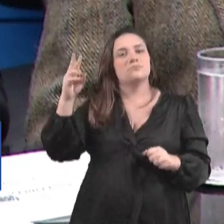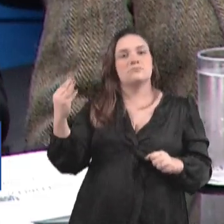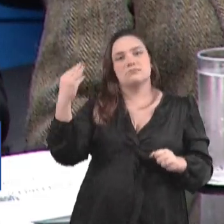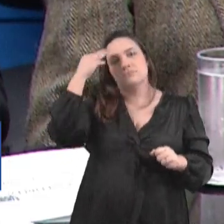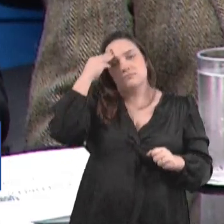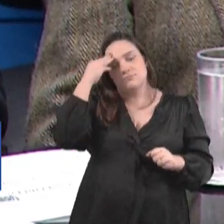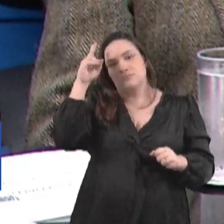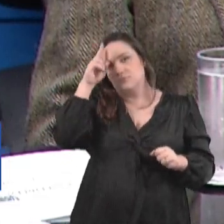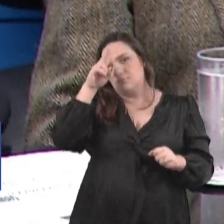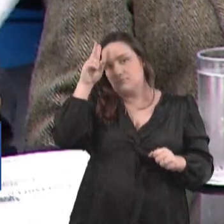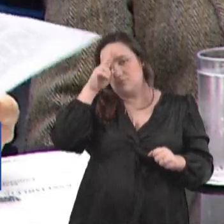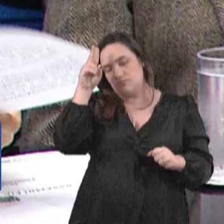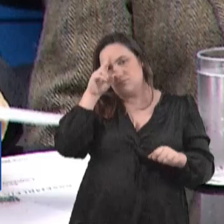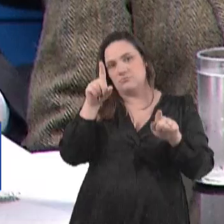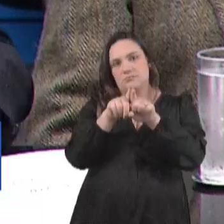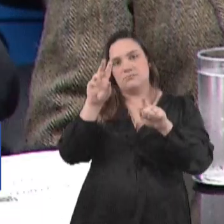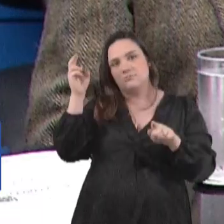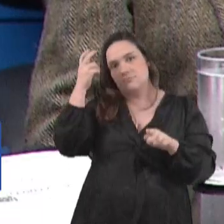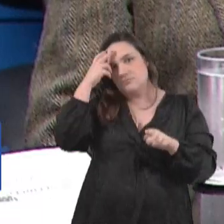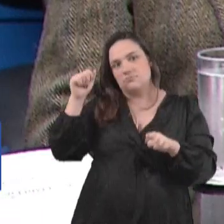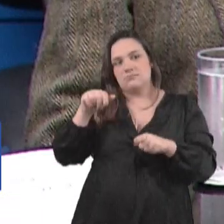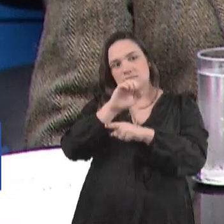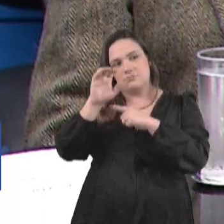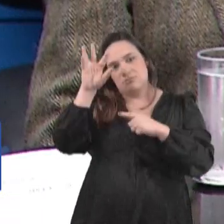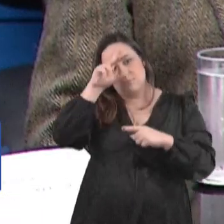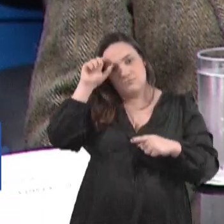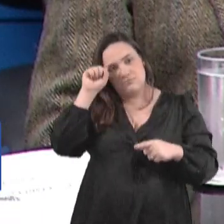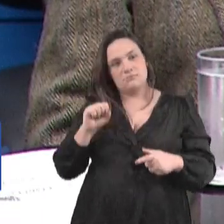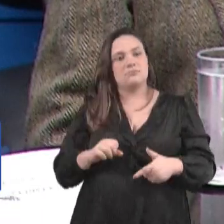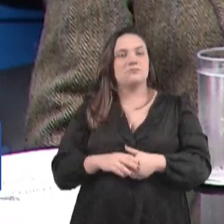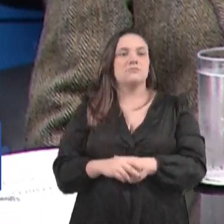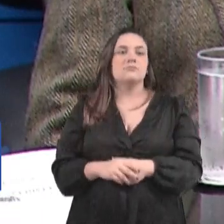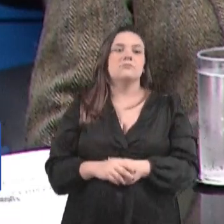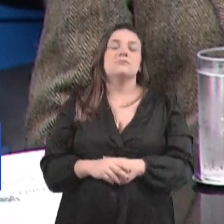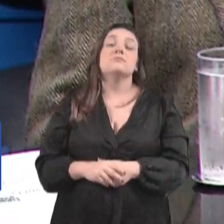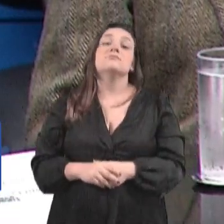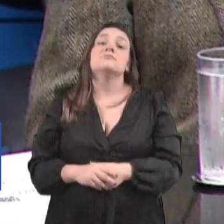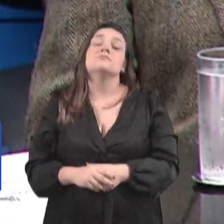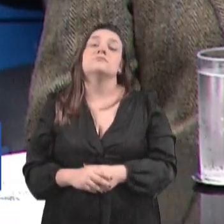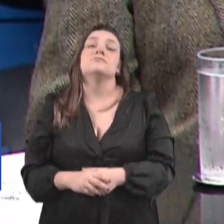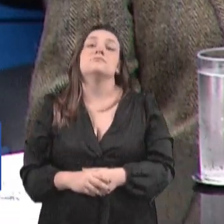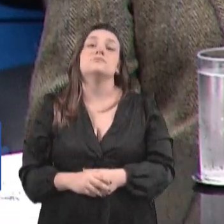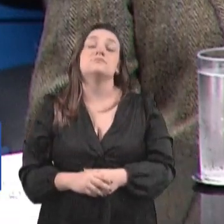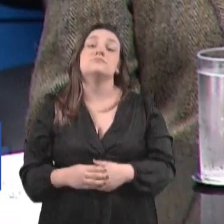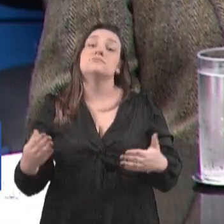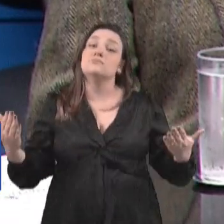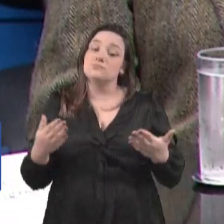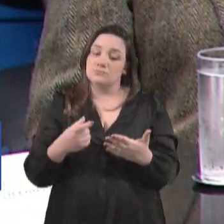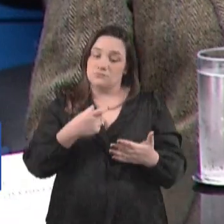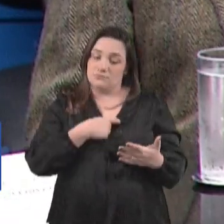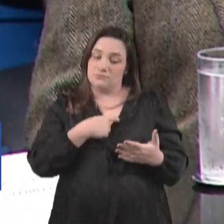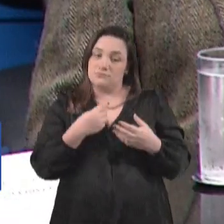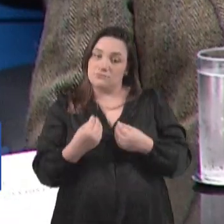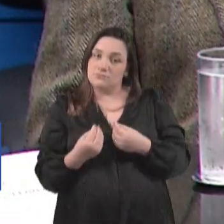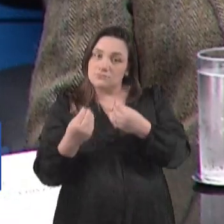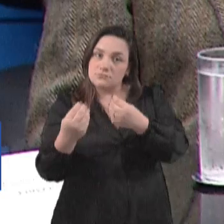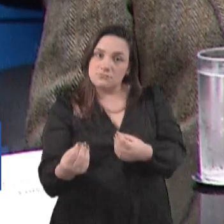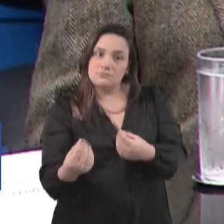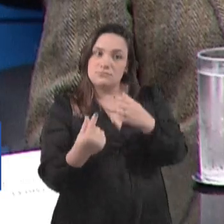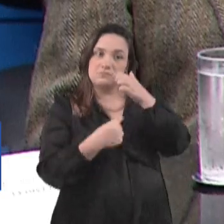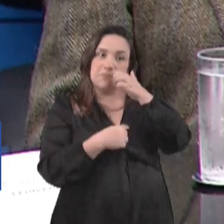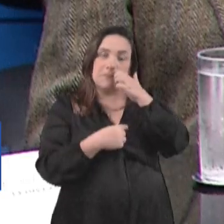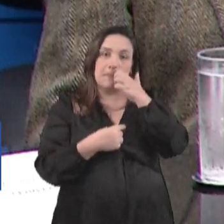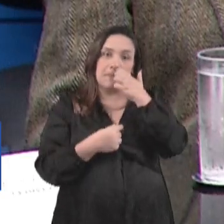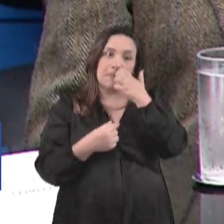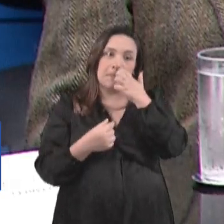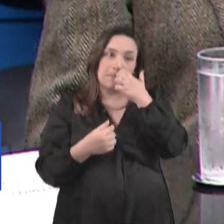da memória histórica e da cultura de Mato Grosso do Sul. A comenda que ora entregamos foi concedida nos